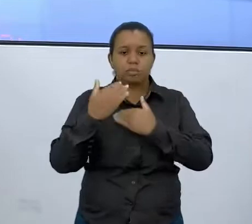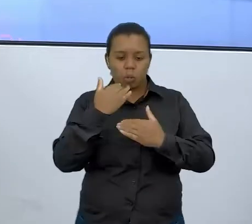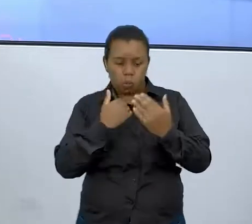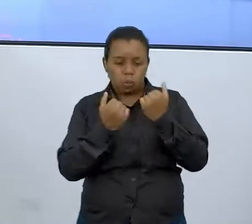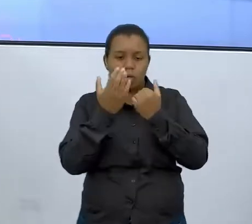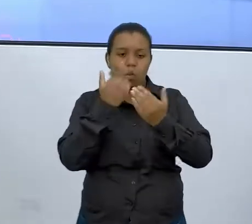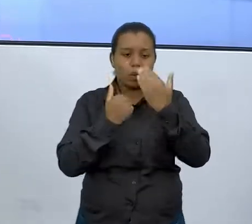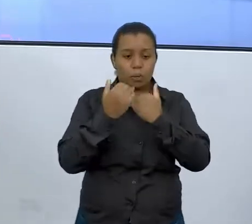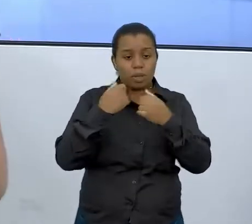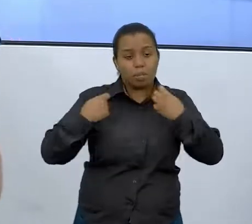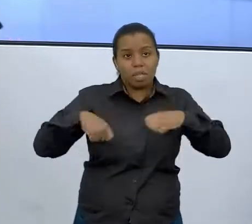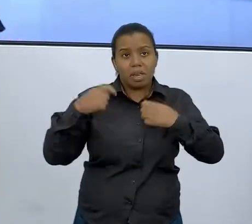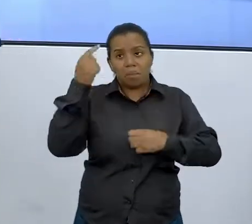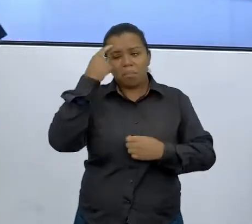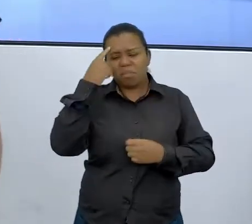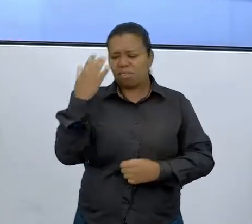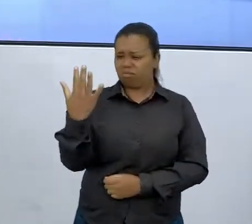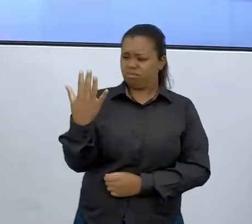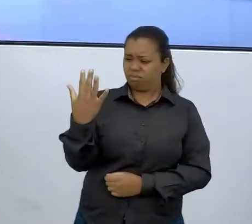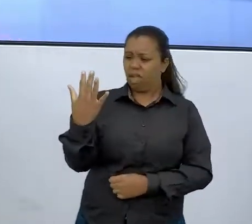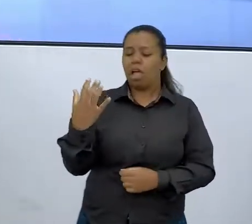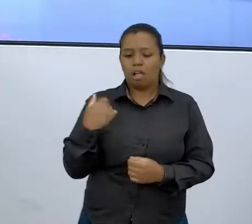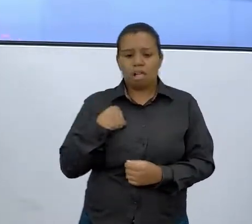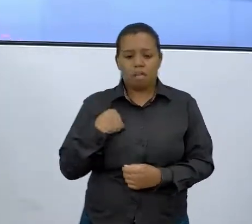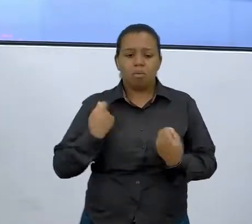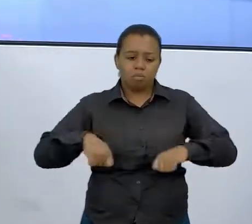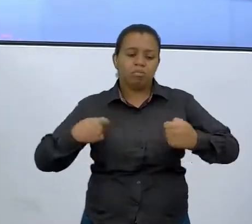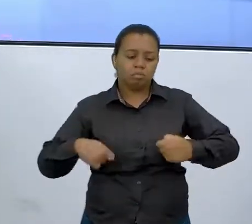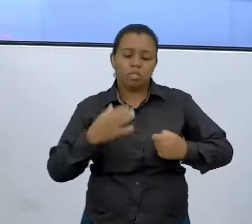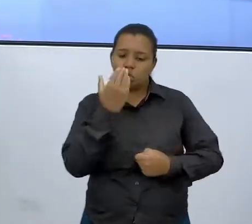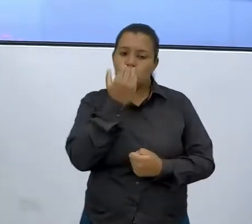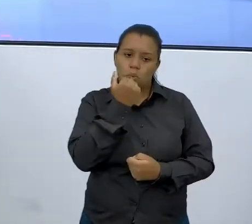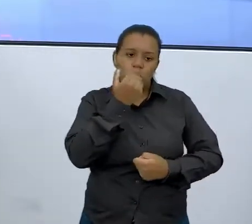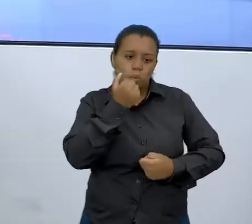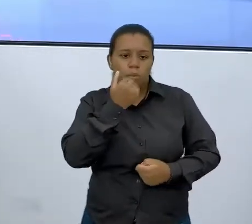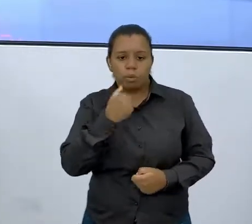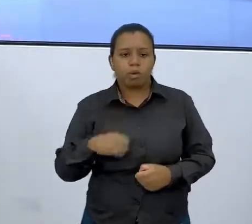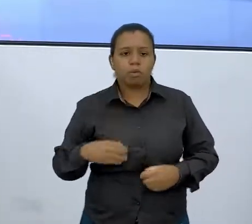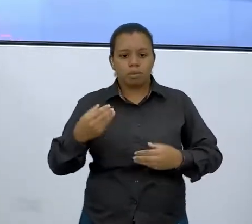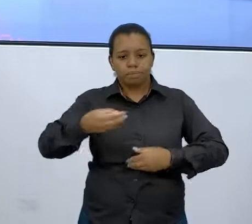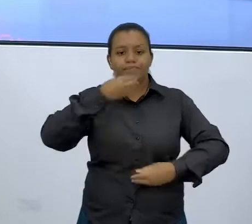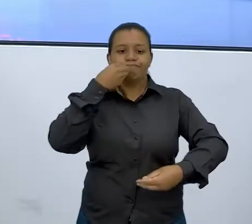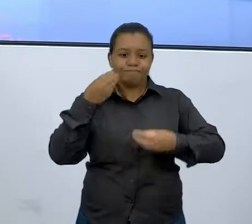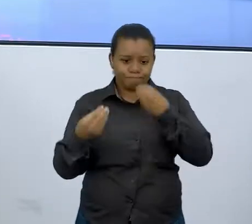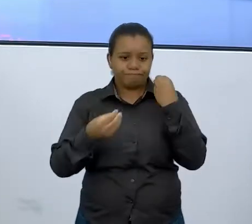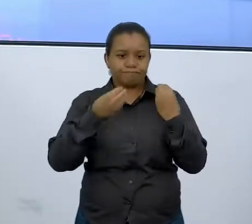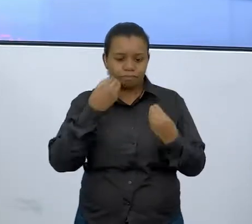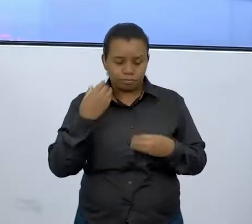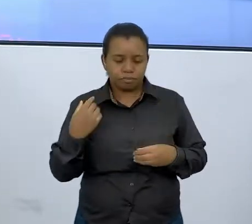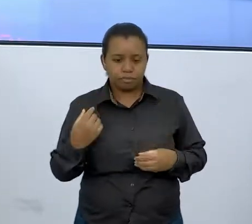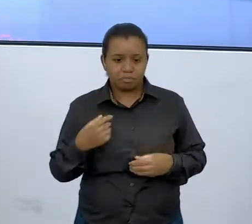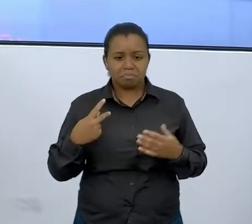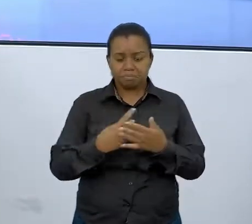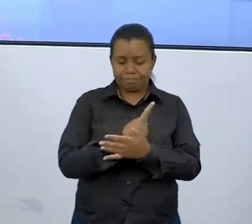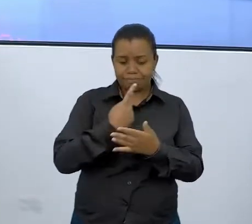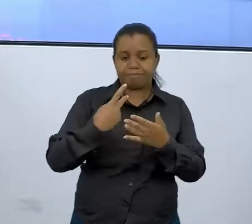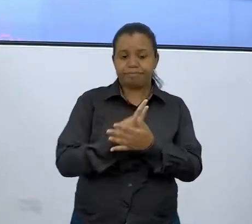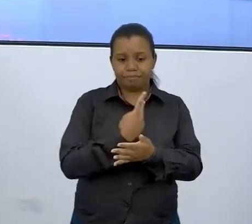ganhar peso, ou tipo, eu tô muito magra, coisas do tipo. Ela começa a se alimentar de uma maneira equivocada